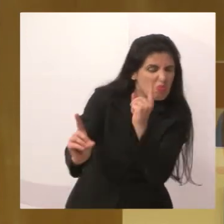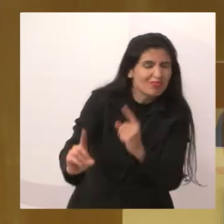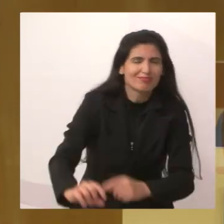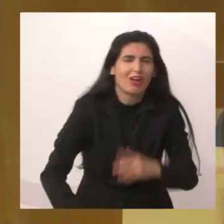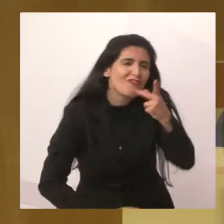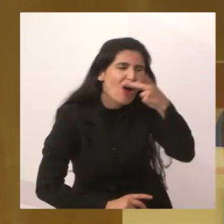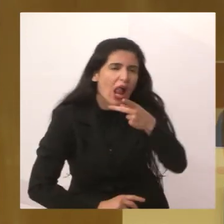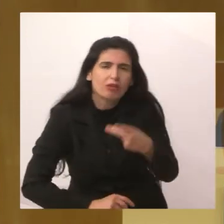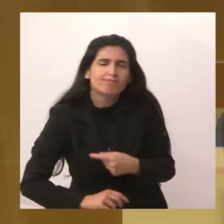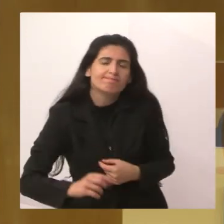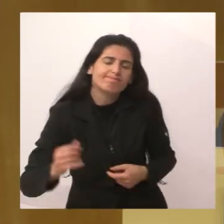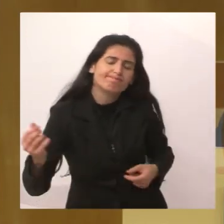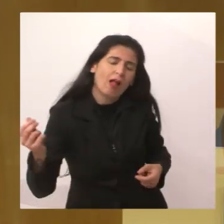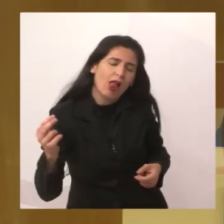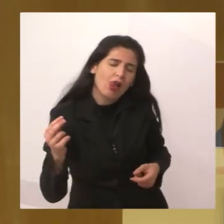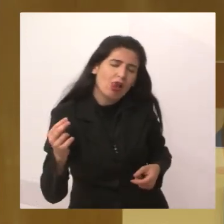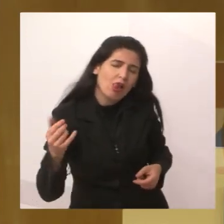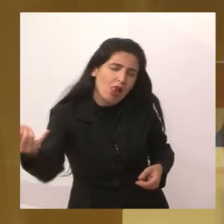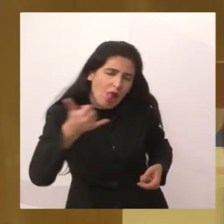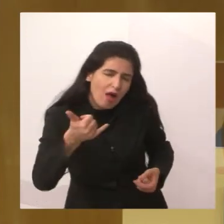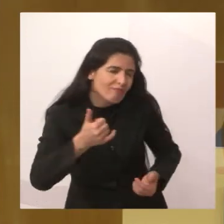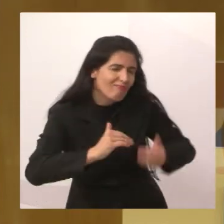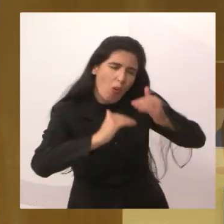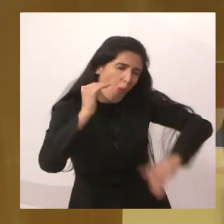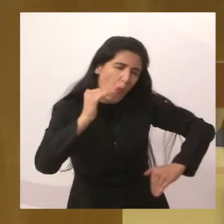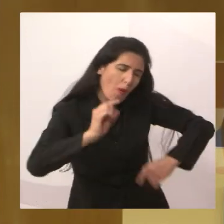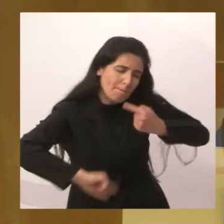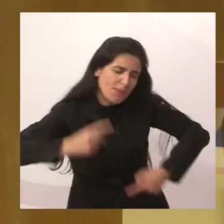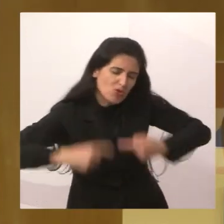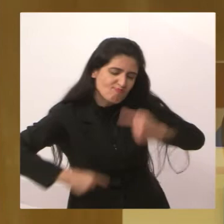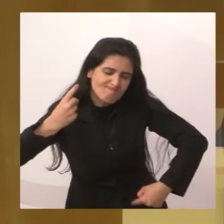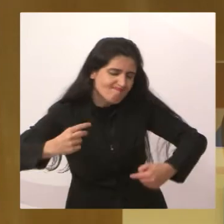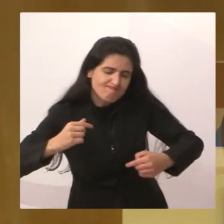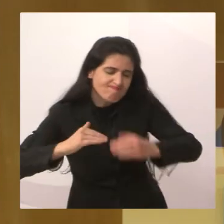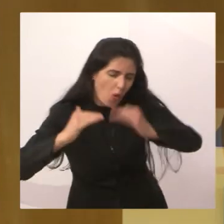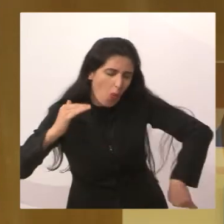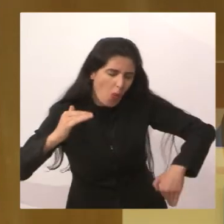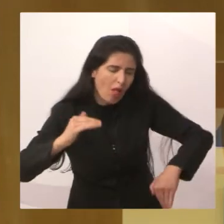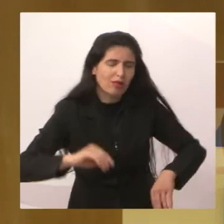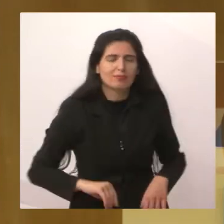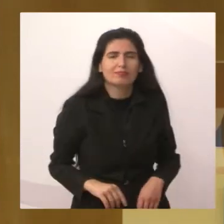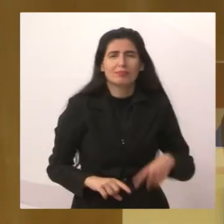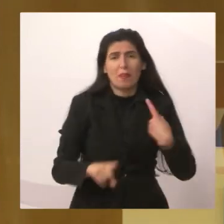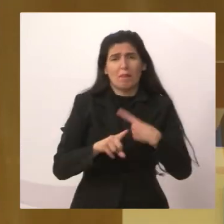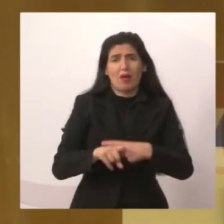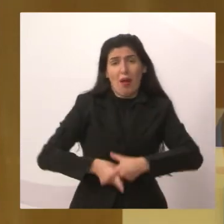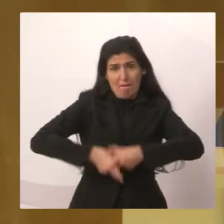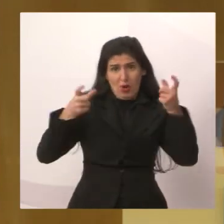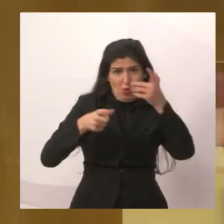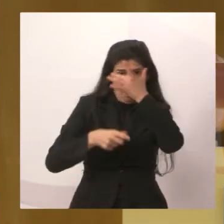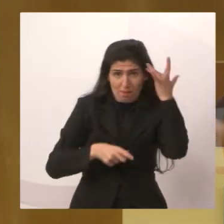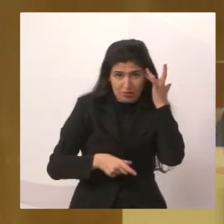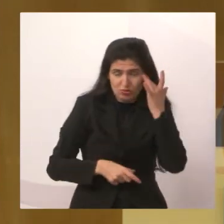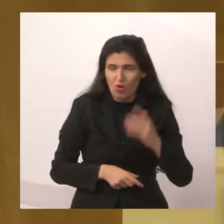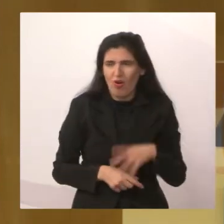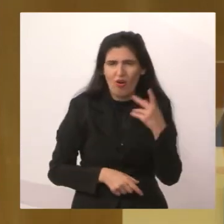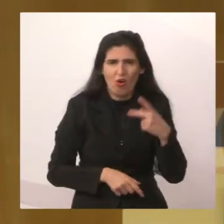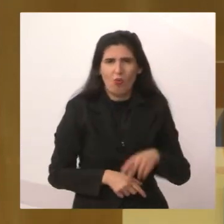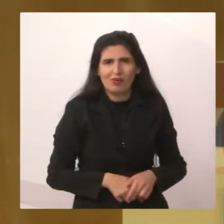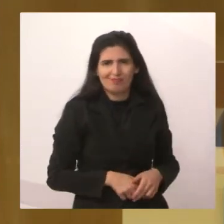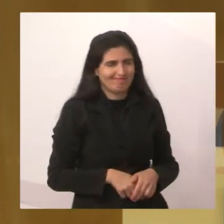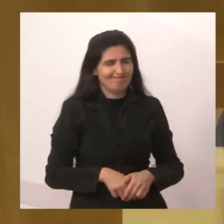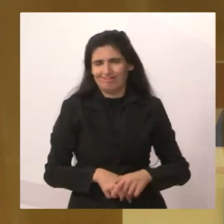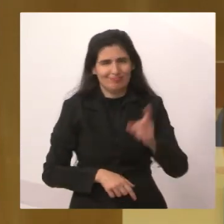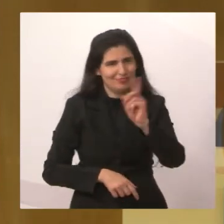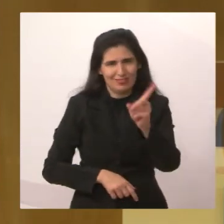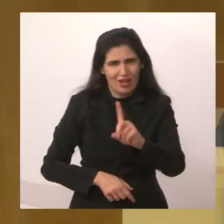fazem política com coração, né? Muitos, né, começam a achar que a política é qualquer coisa e muitas